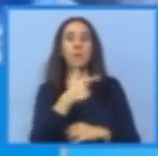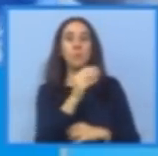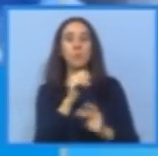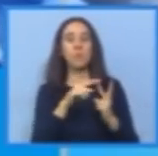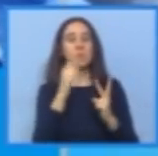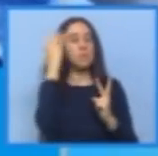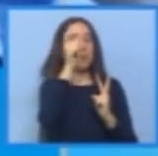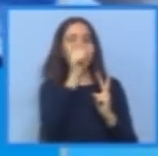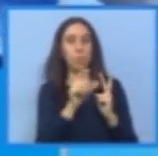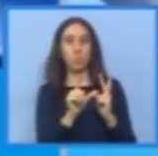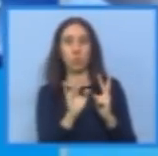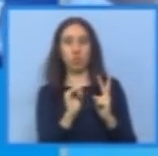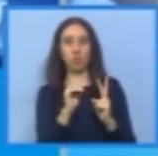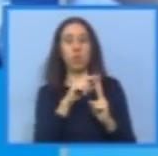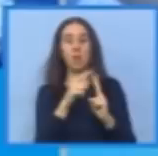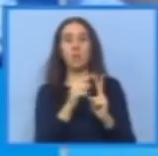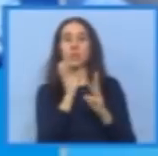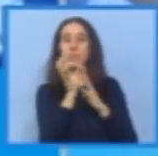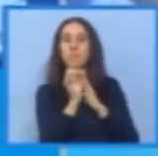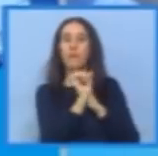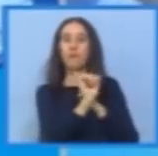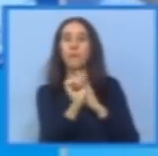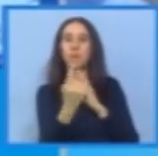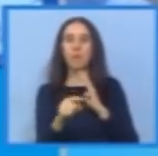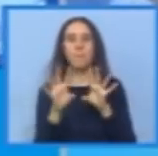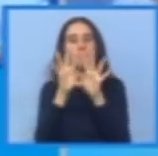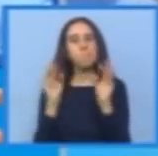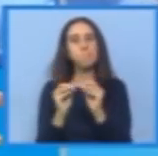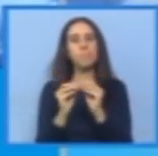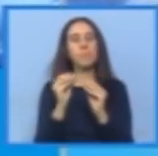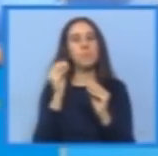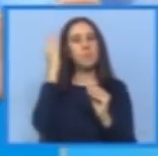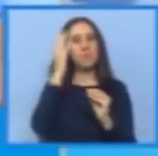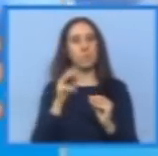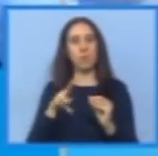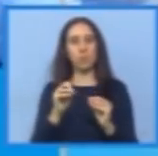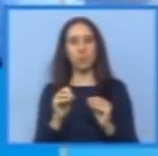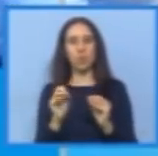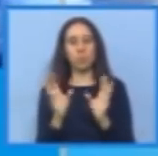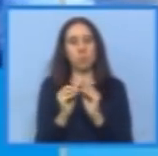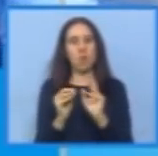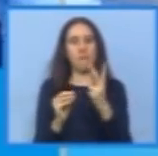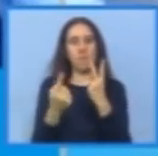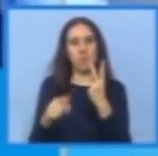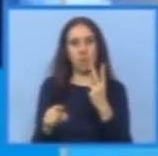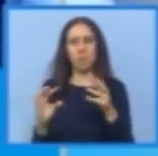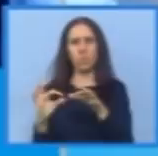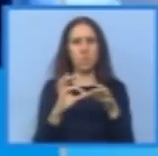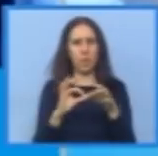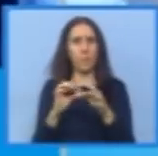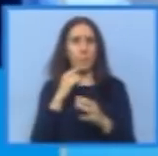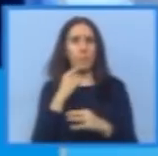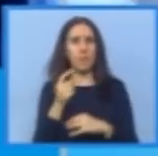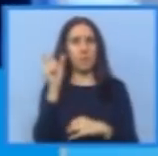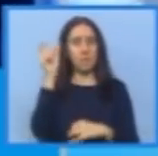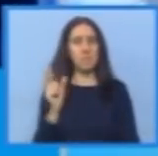têm partes que são específicas deles, mas o grosso de São Marcos está num e está no outro. São Marcos acaba por fazer uma grande união.